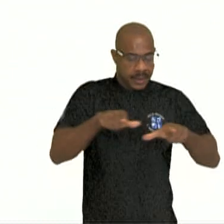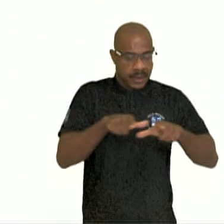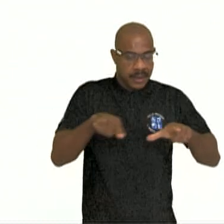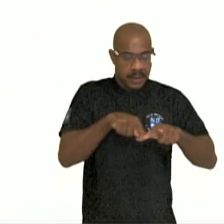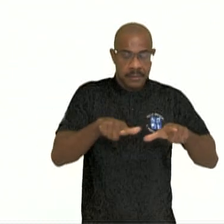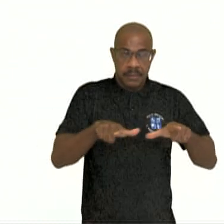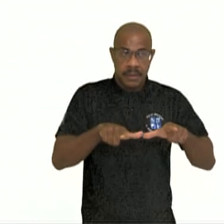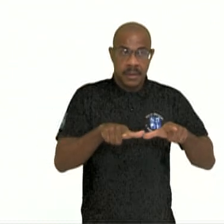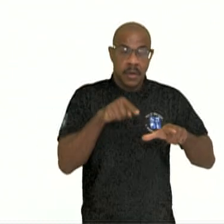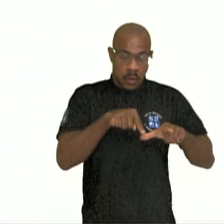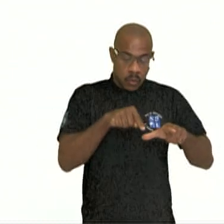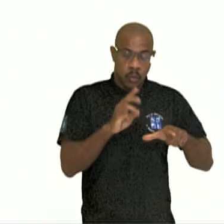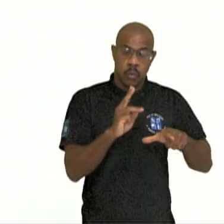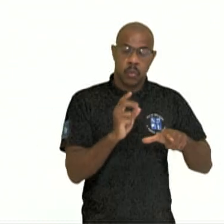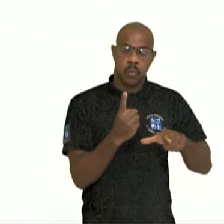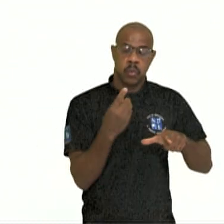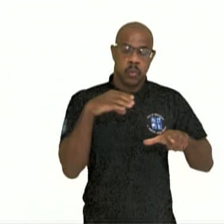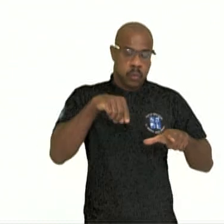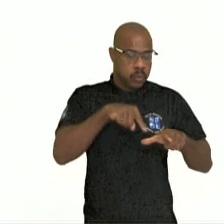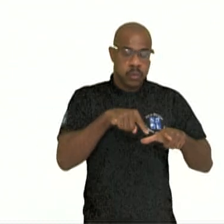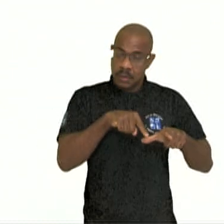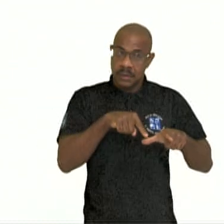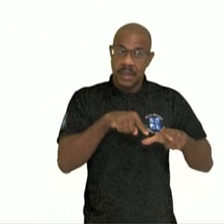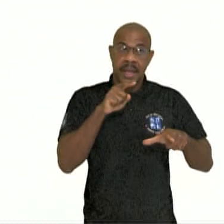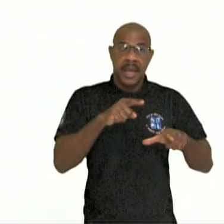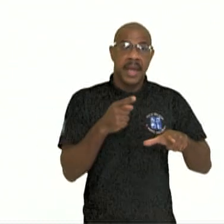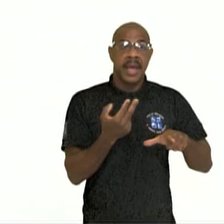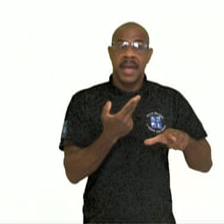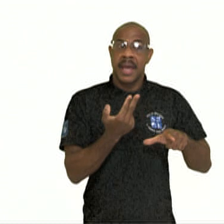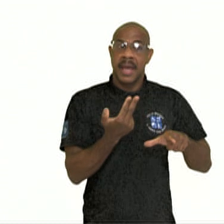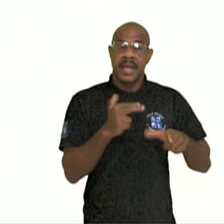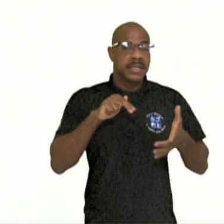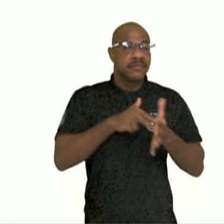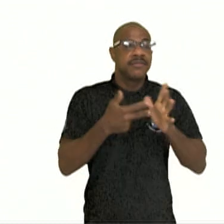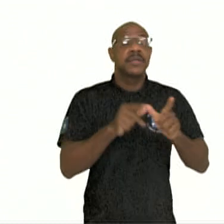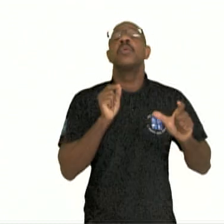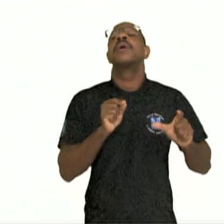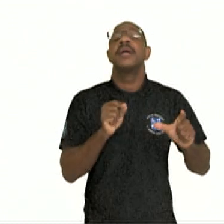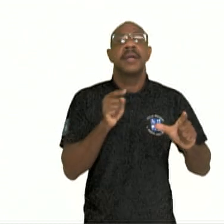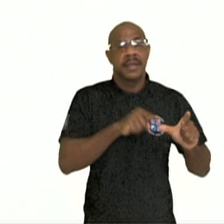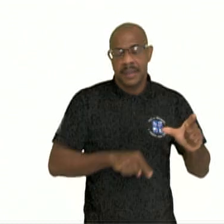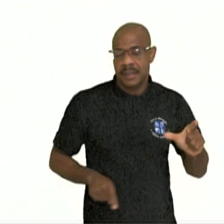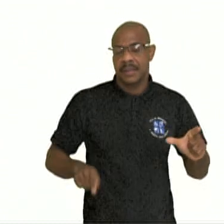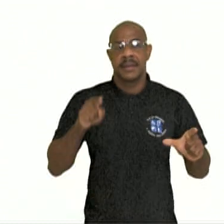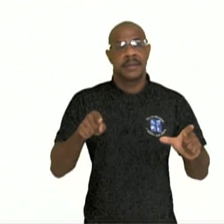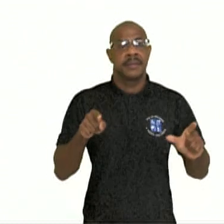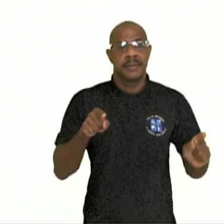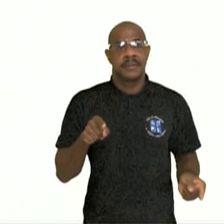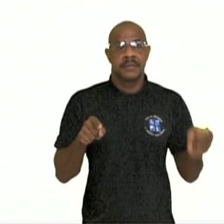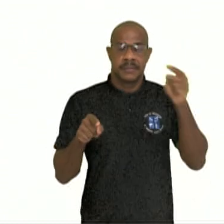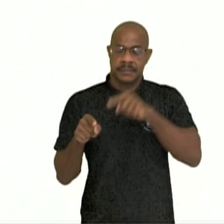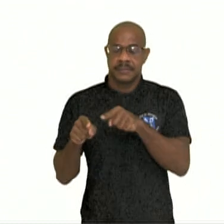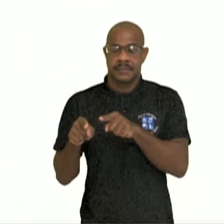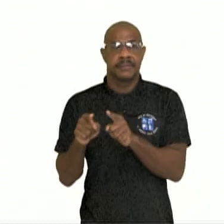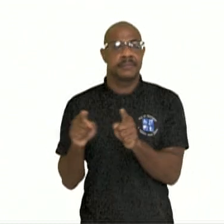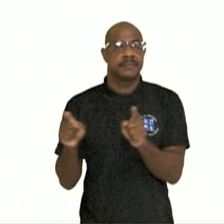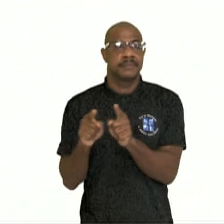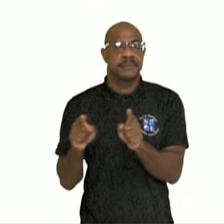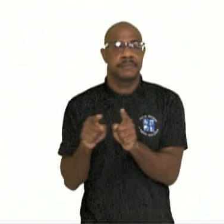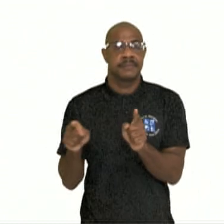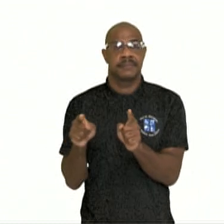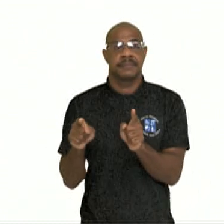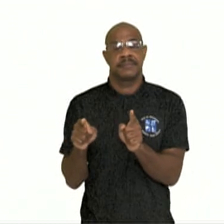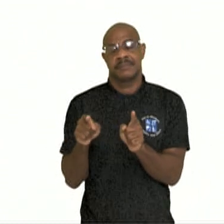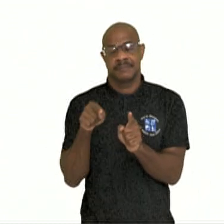1 centímetro no mapa vai valer alguma coisa. E vai valer quanto? O número que vem depois dos 2 pontos.